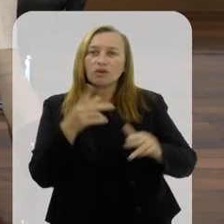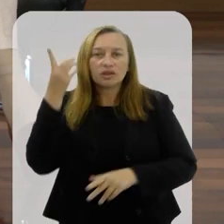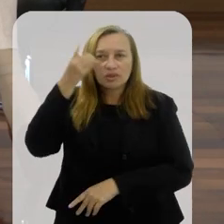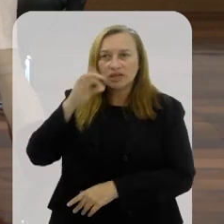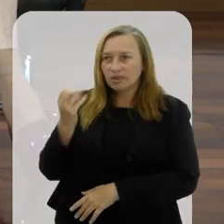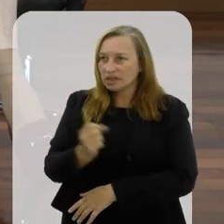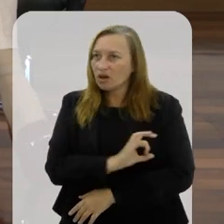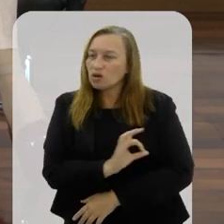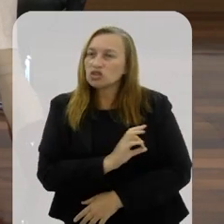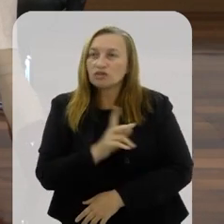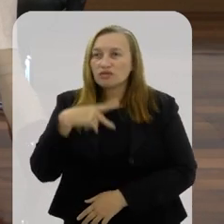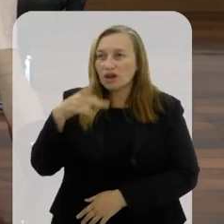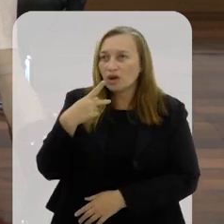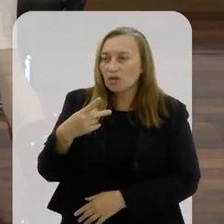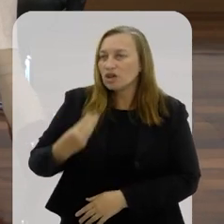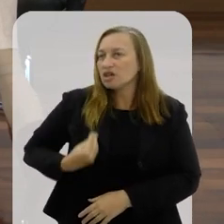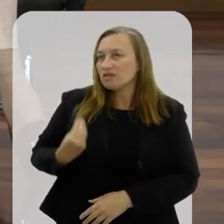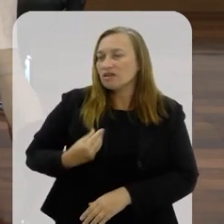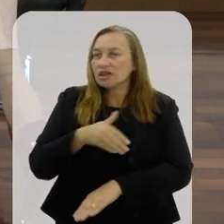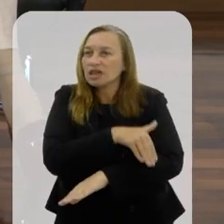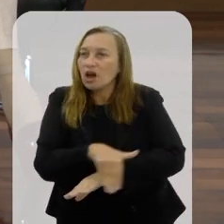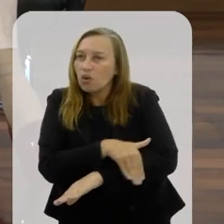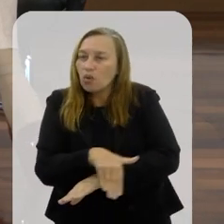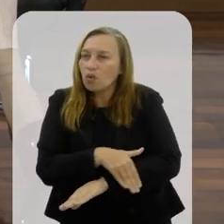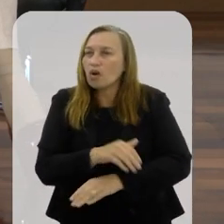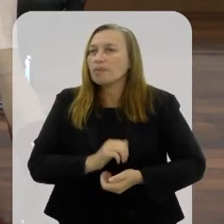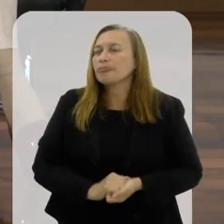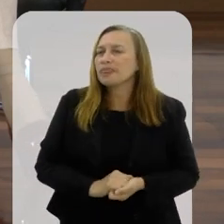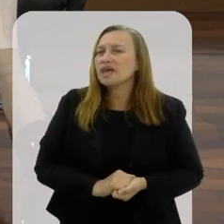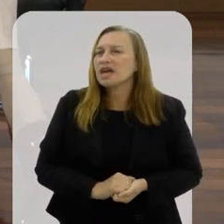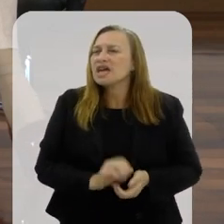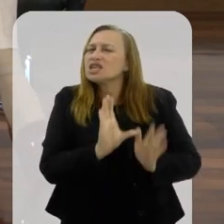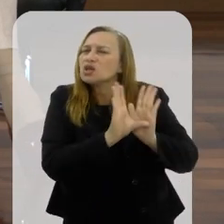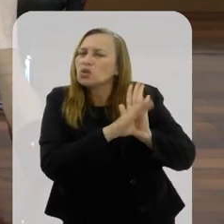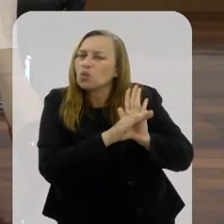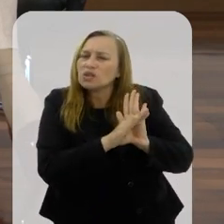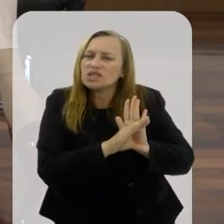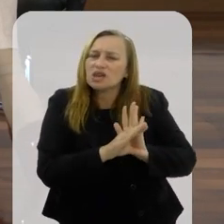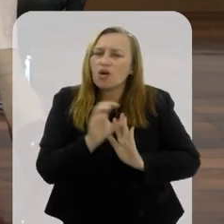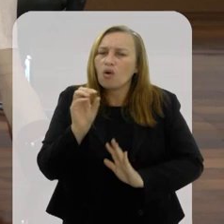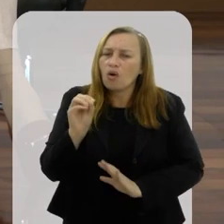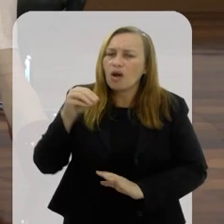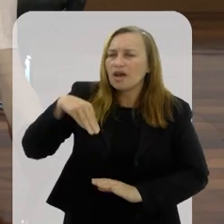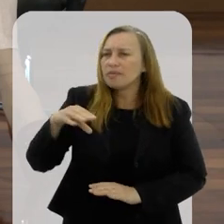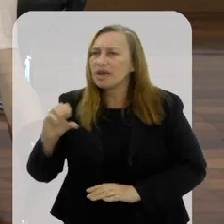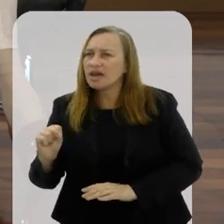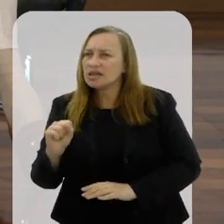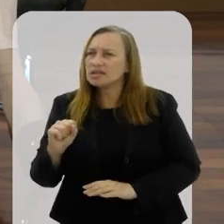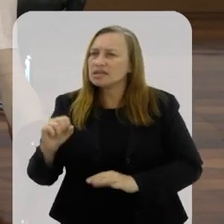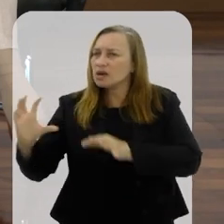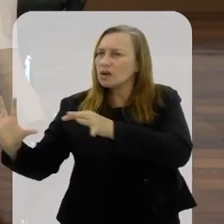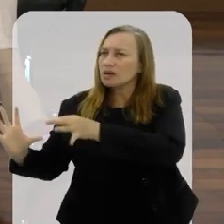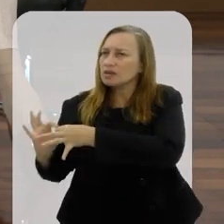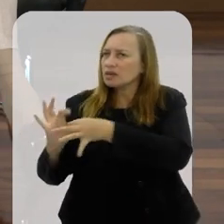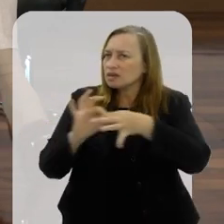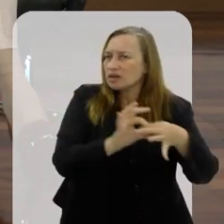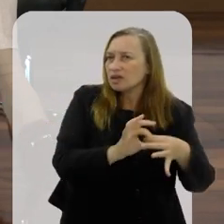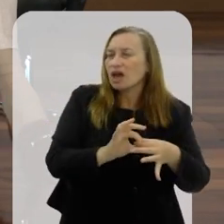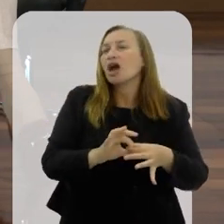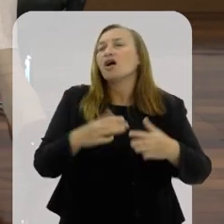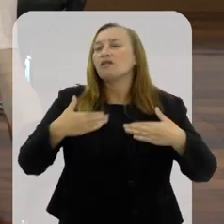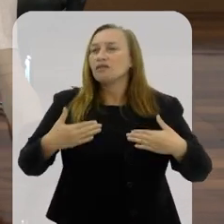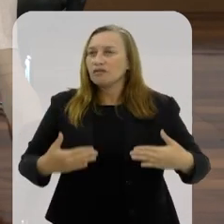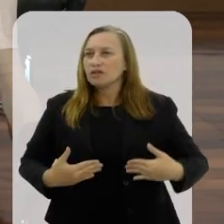que a deputada Marta Rocha falou, população em situação de rua. Essa questão, esse conceito da OMS pegando esse